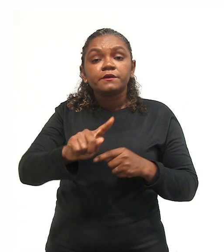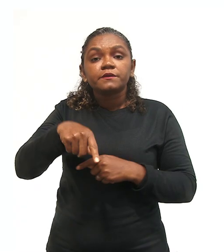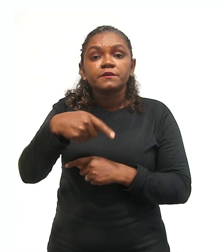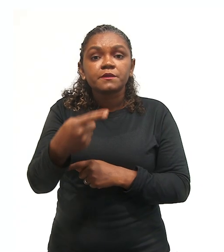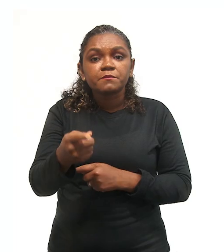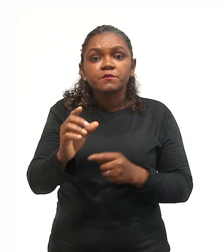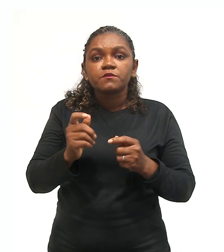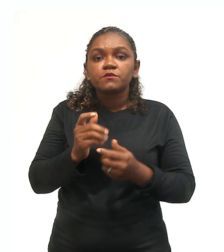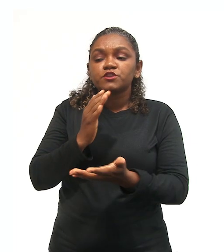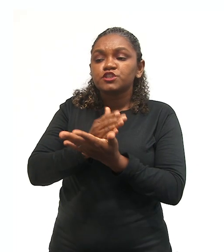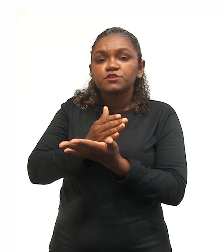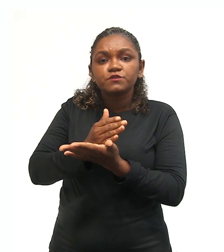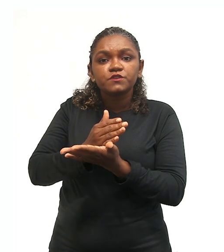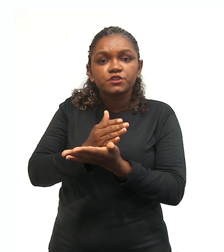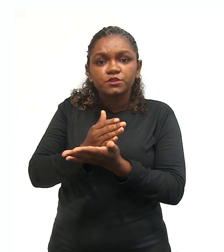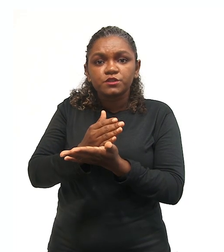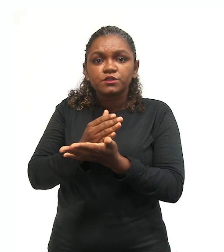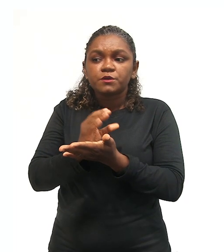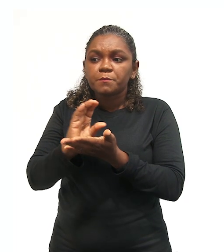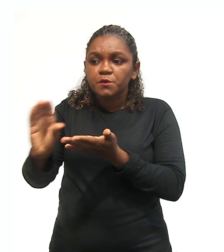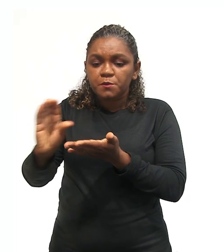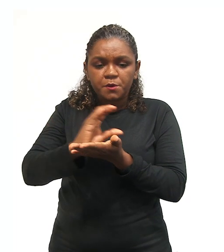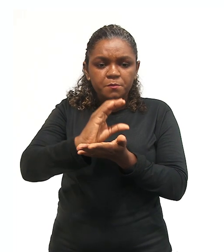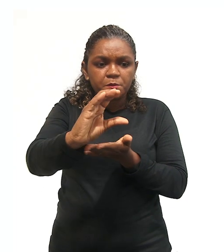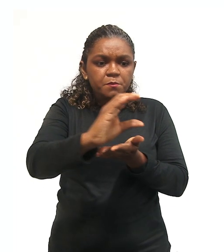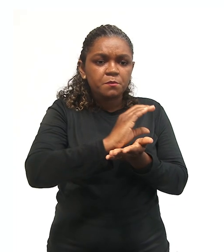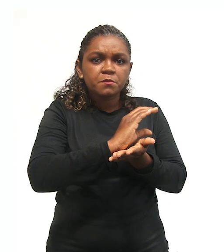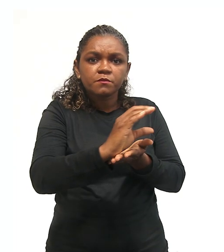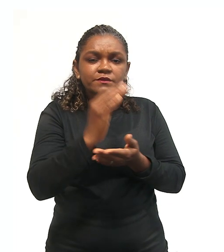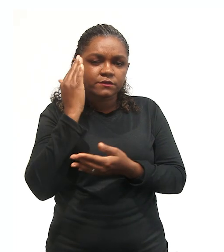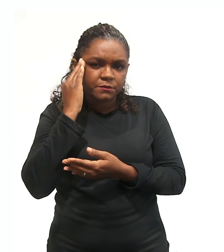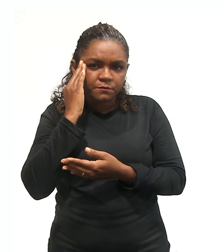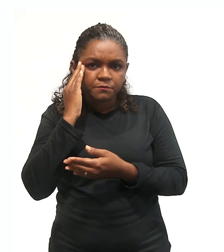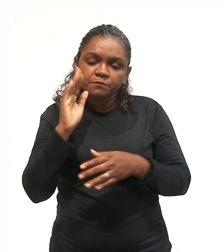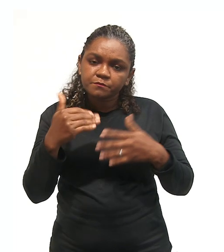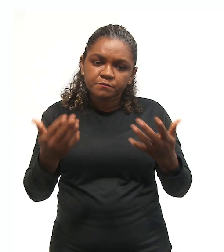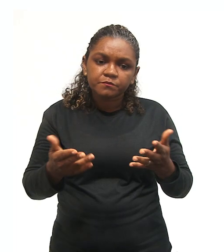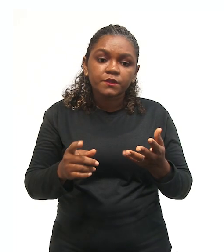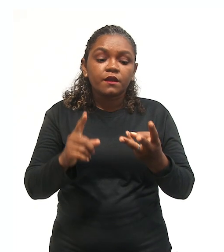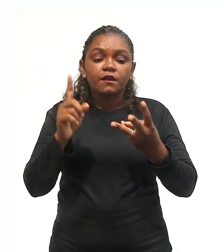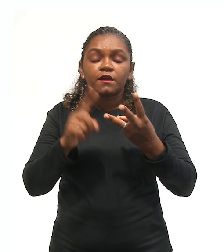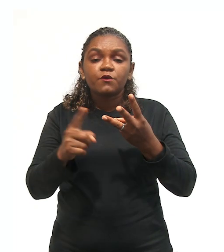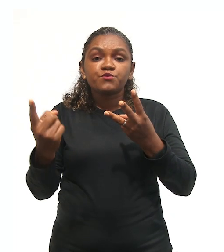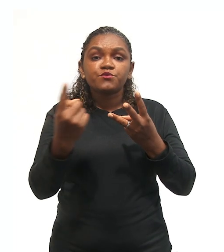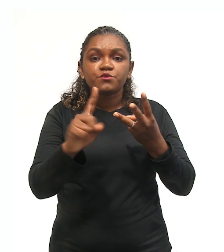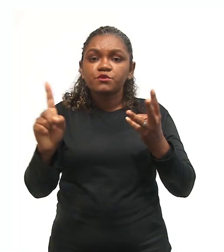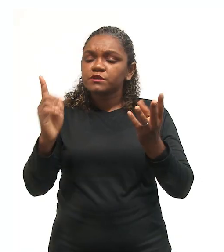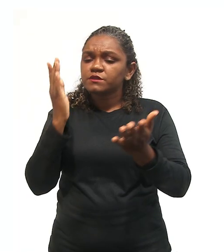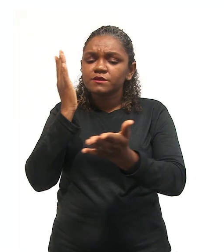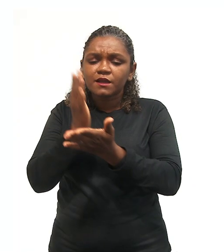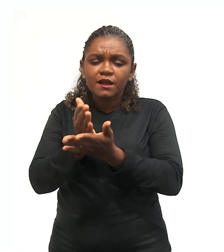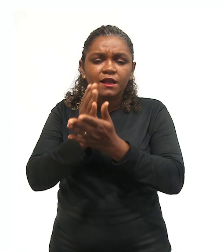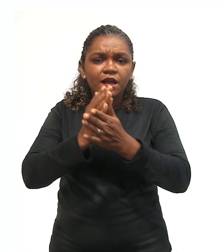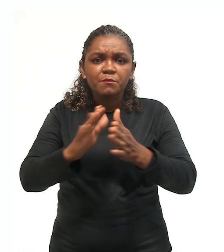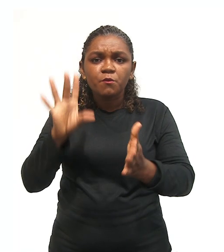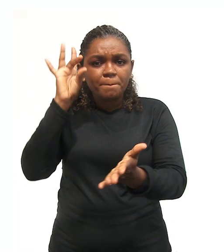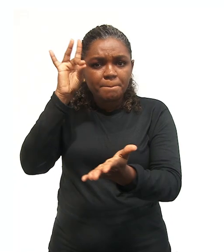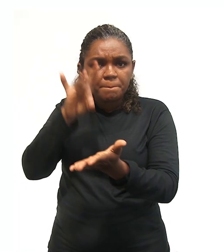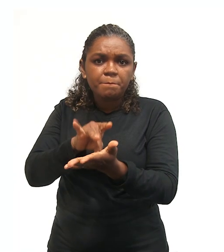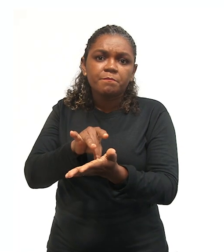a quitação das dívidas. E aí, por fim, a fase de baixa, da extinção, que equivale à morte jurídica. Eu não